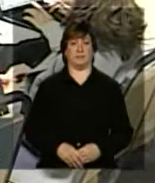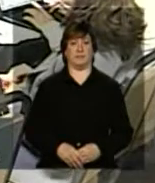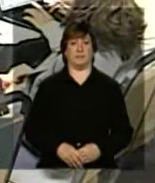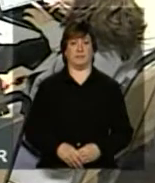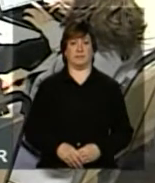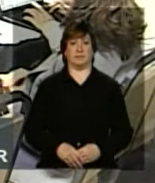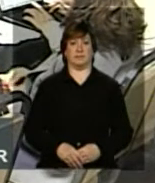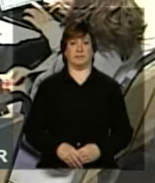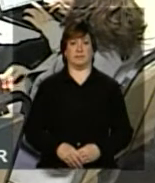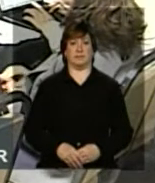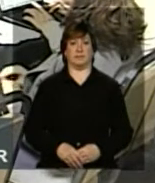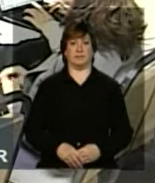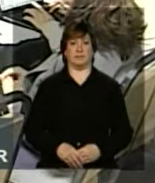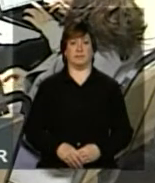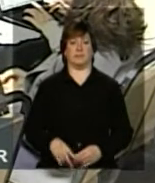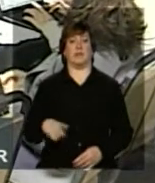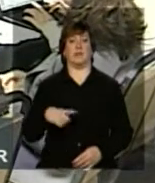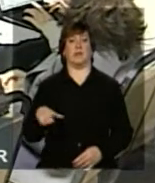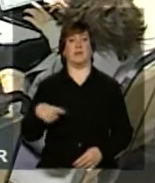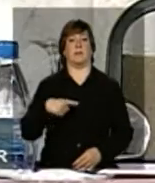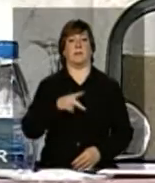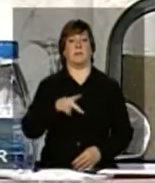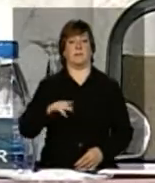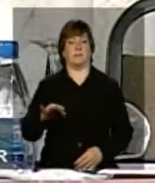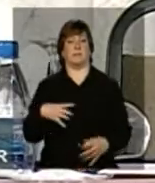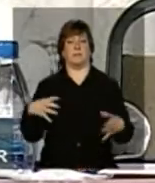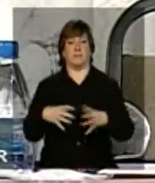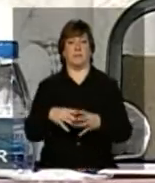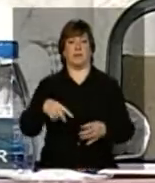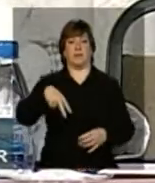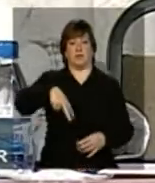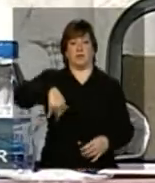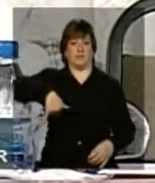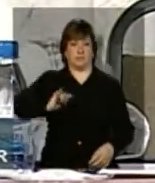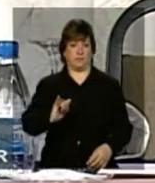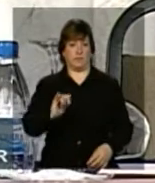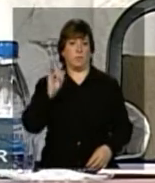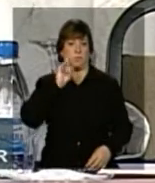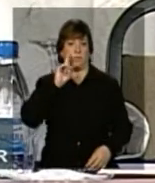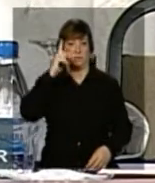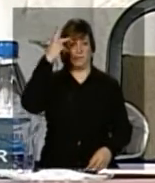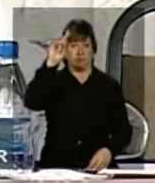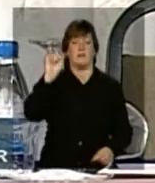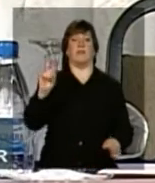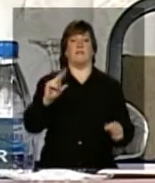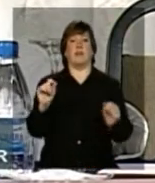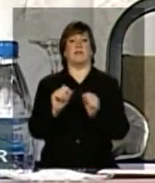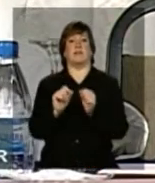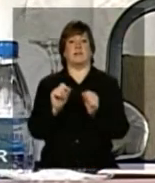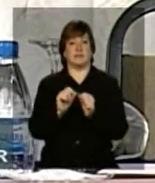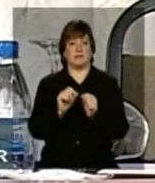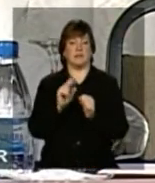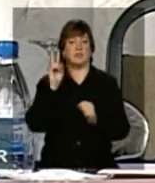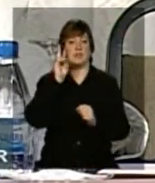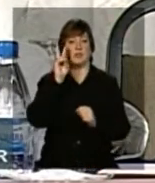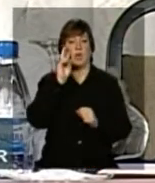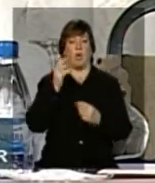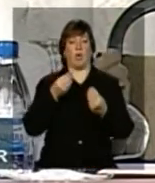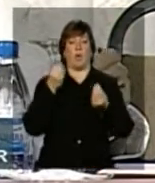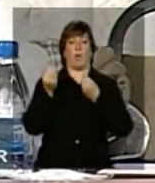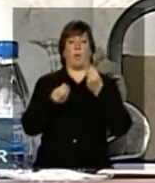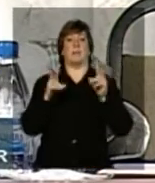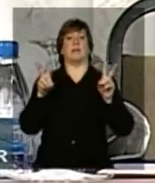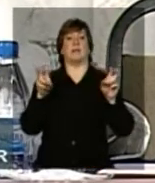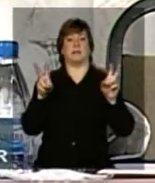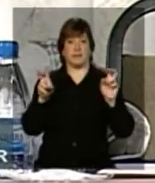da IPPF Nova York, e que tratará sobre, abordará os